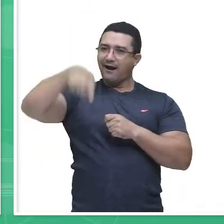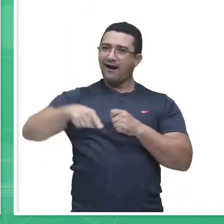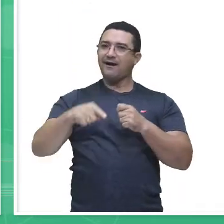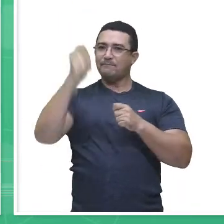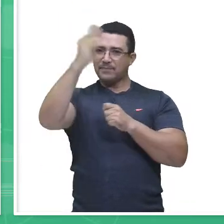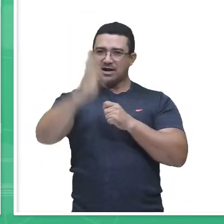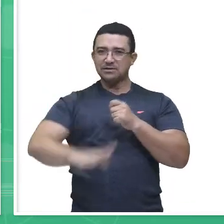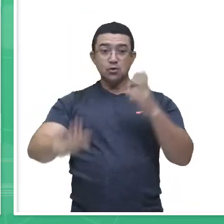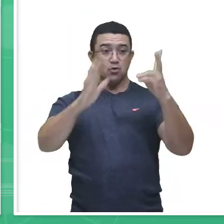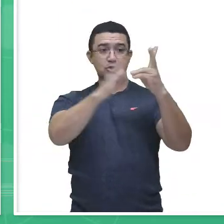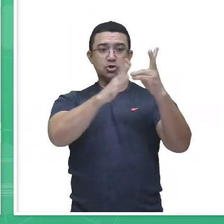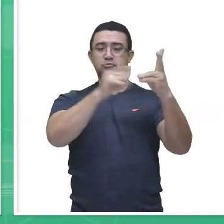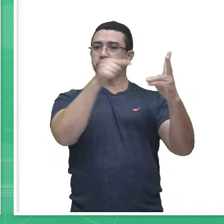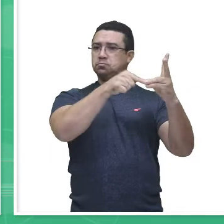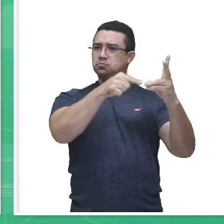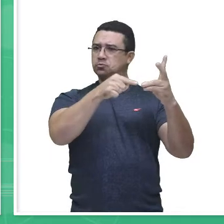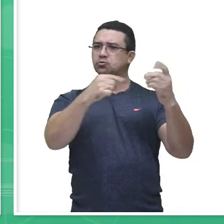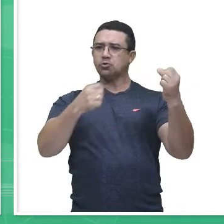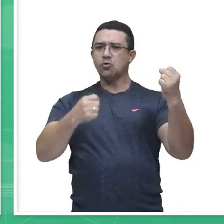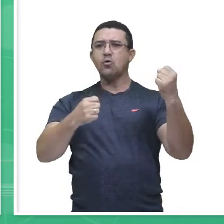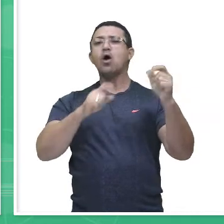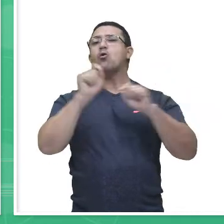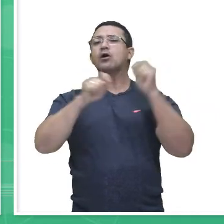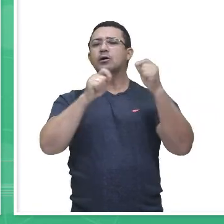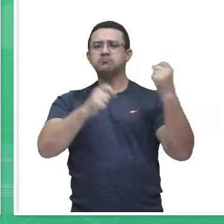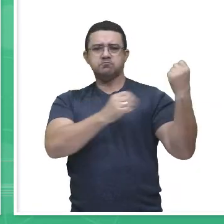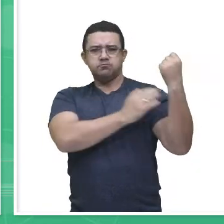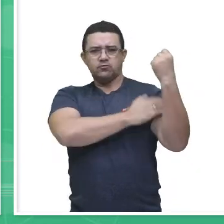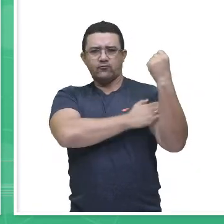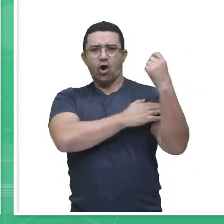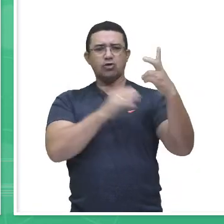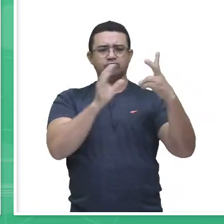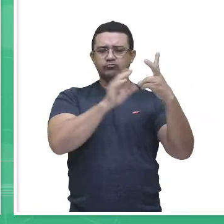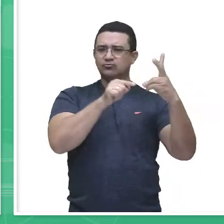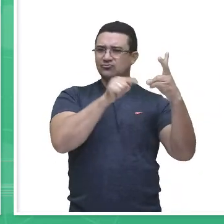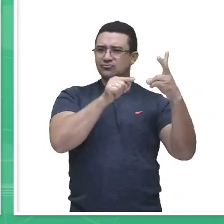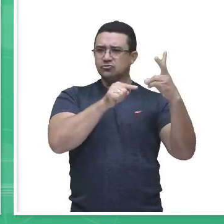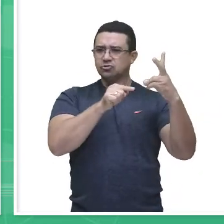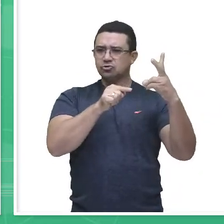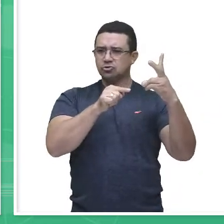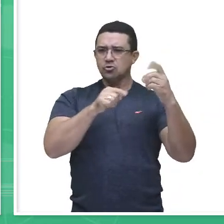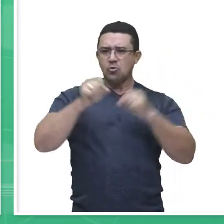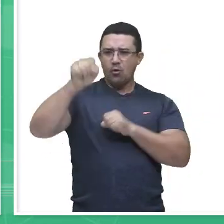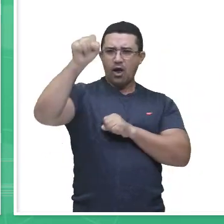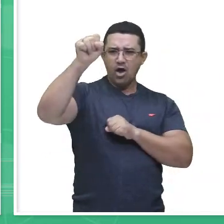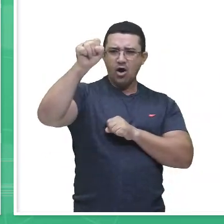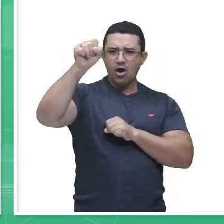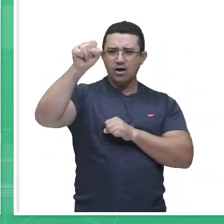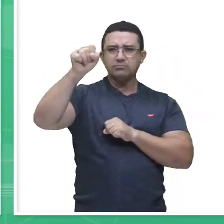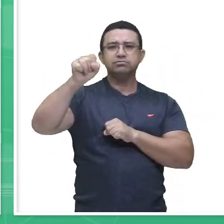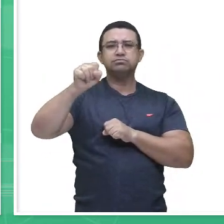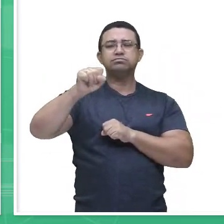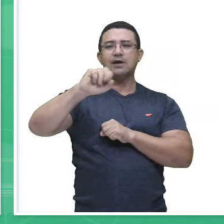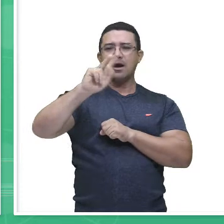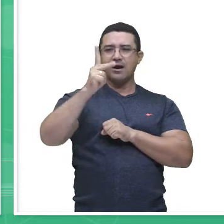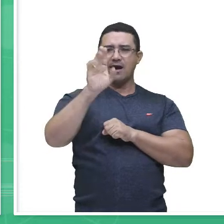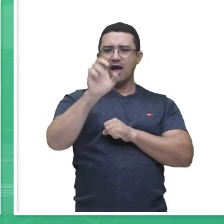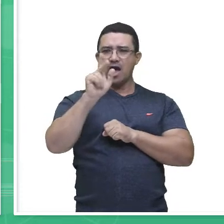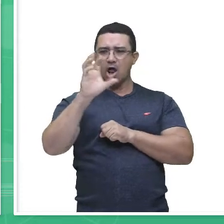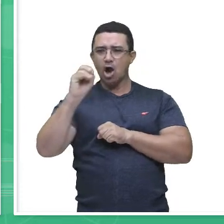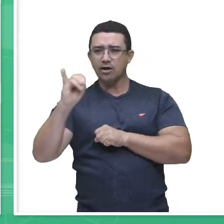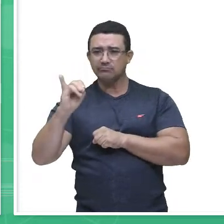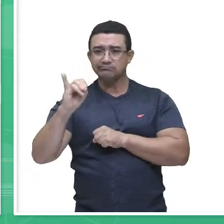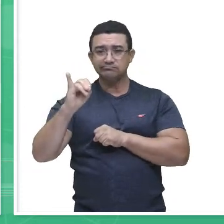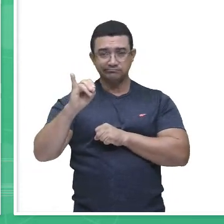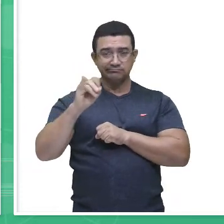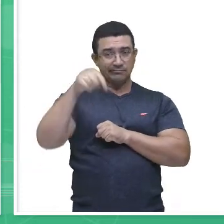seja, na Europa nós tínhamos o herói romântico, com aquela ideia de um cavaleiro medieval europeu. Aqui no Brasil, nós vamos ter a